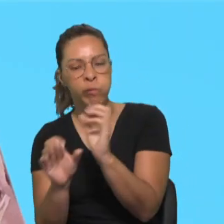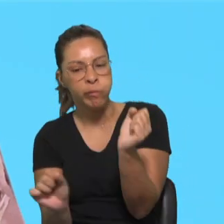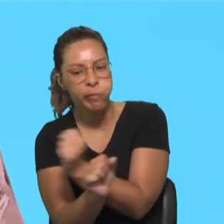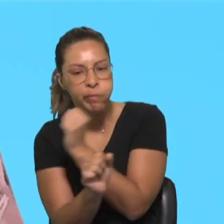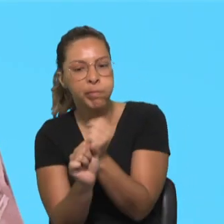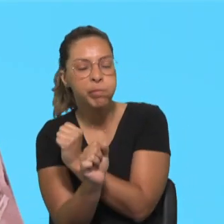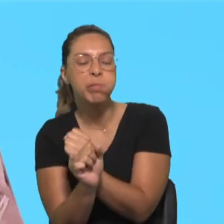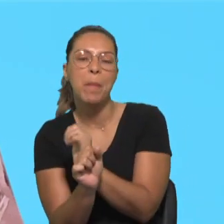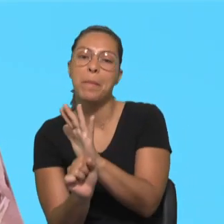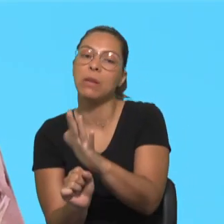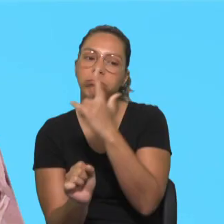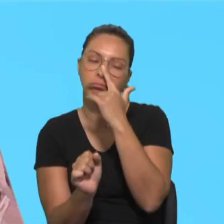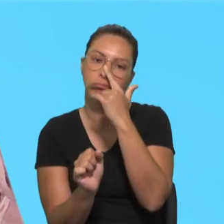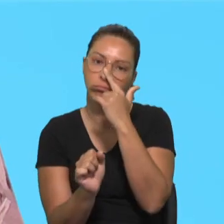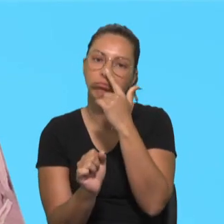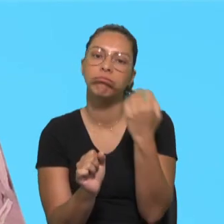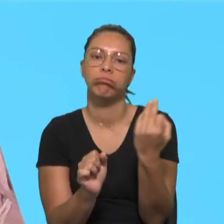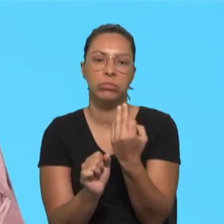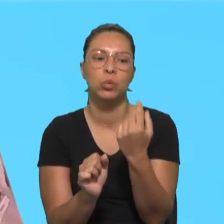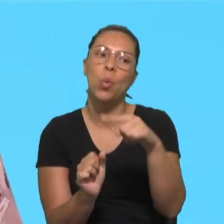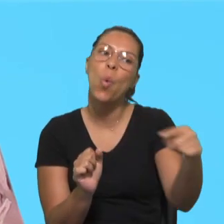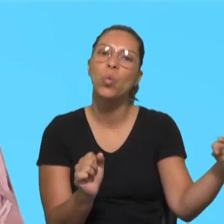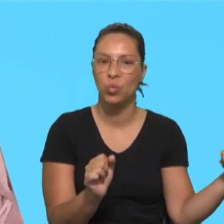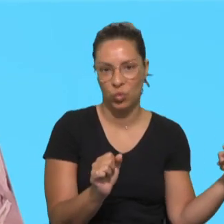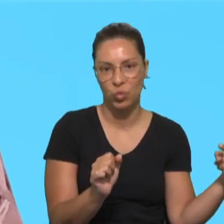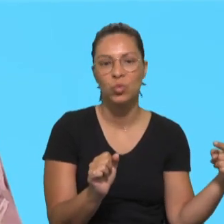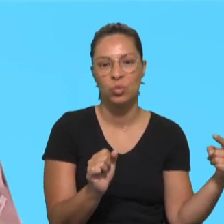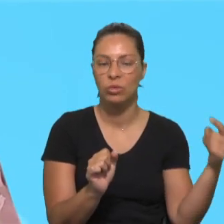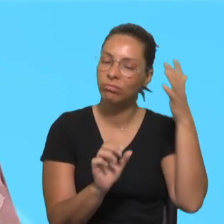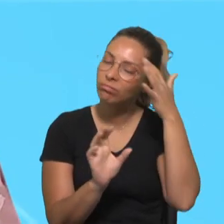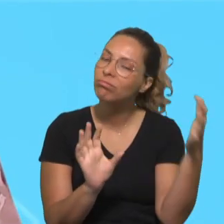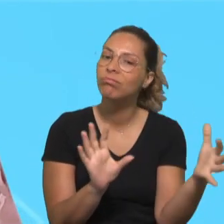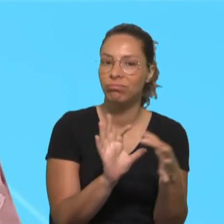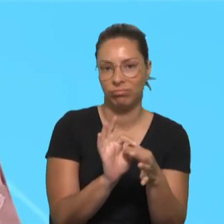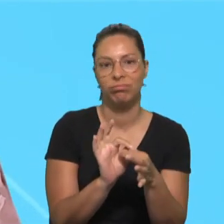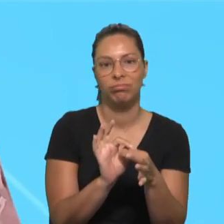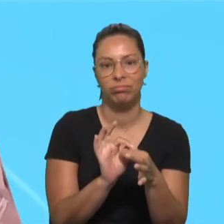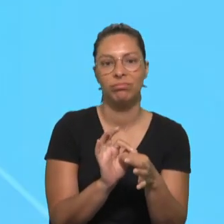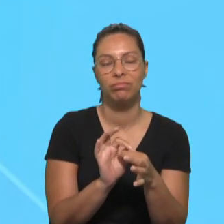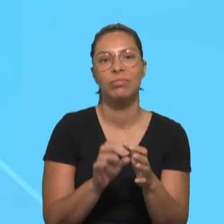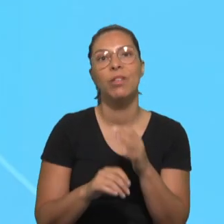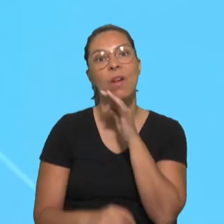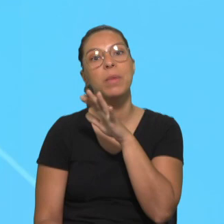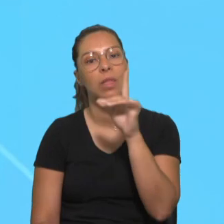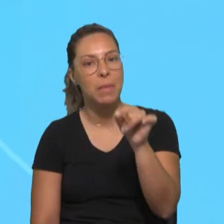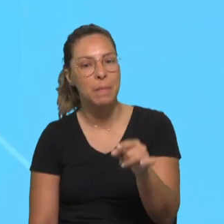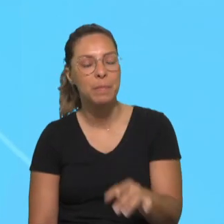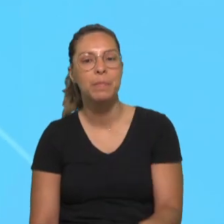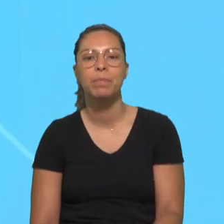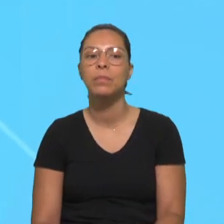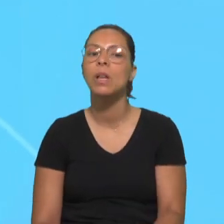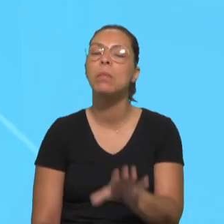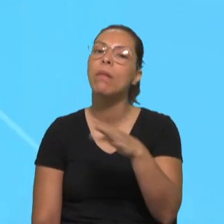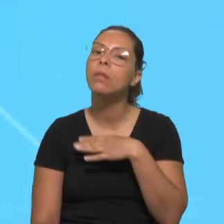mas de forma singular e concreta, para com os últimos, para com esses tais rejeitados que são os últimos, não é? Com as famílias. Podemos, ainda que brevemente,